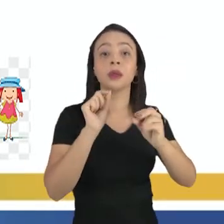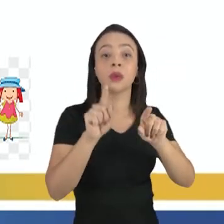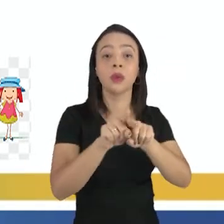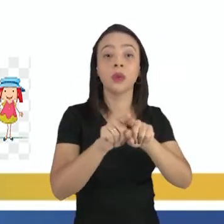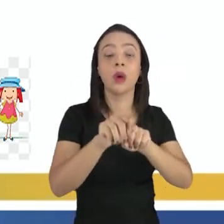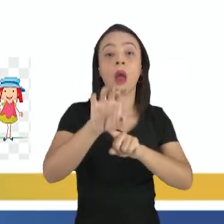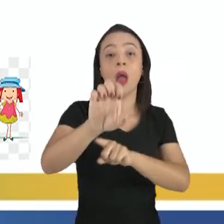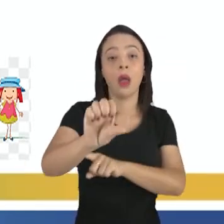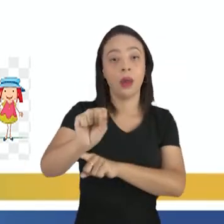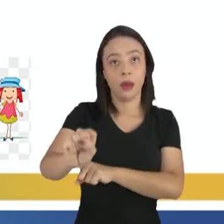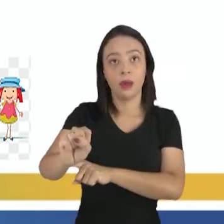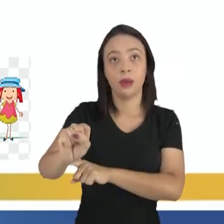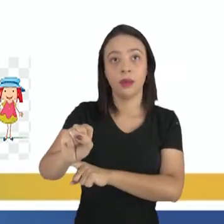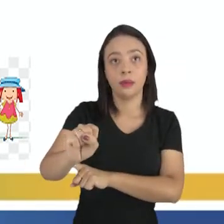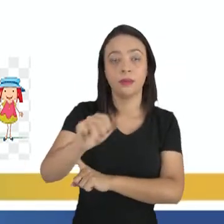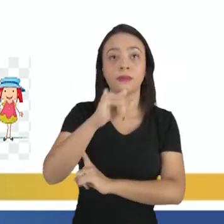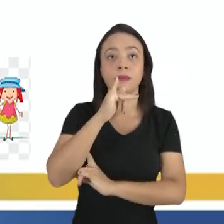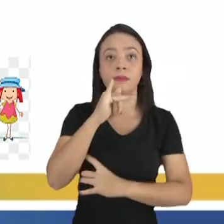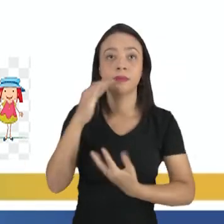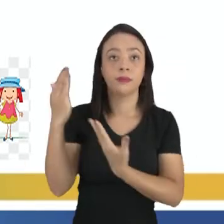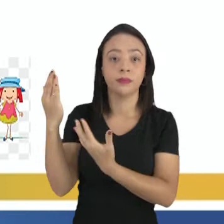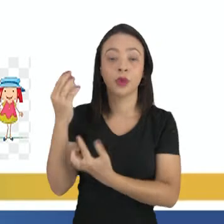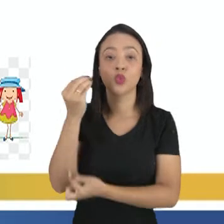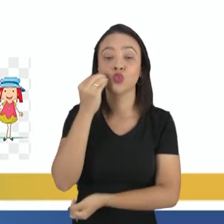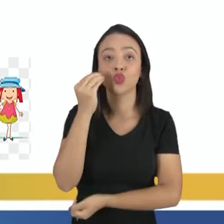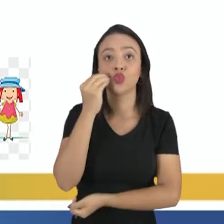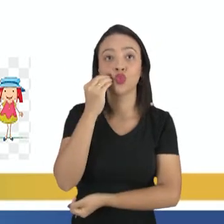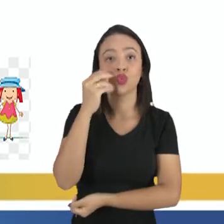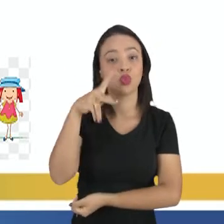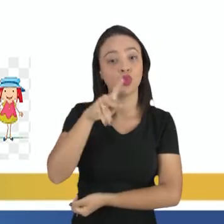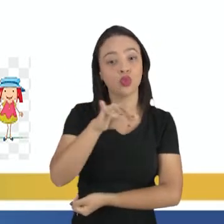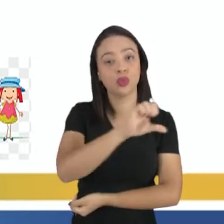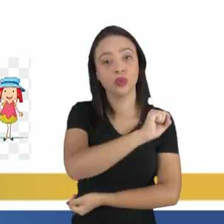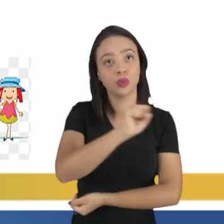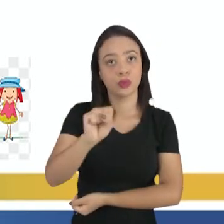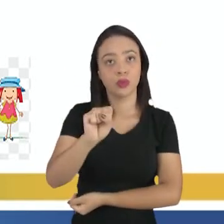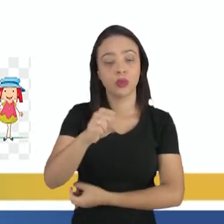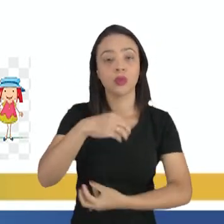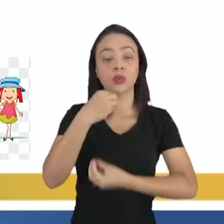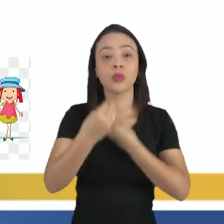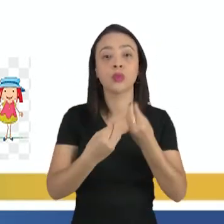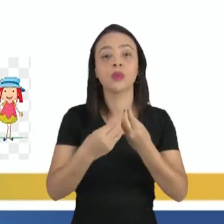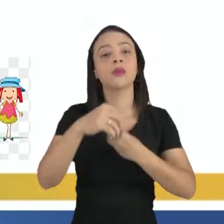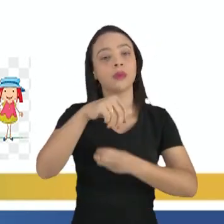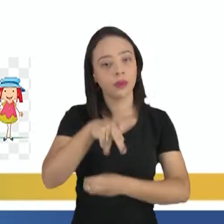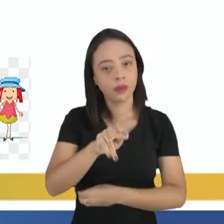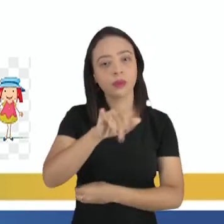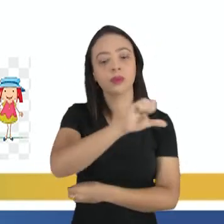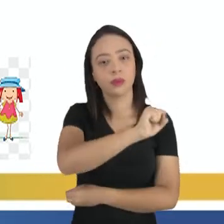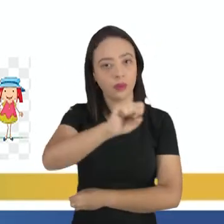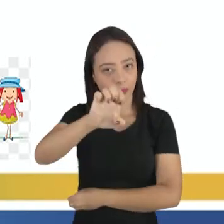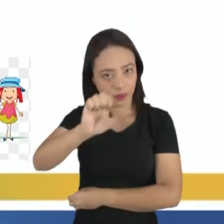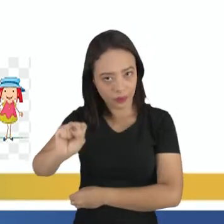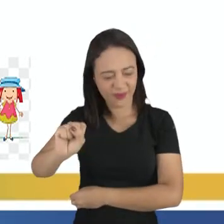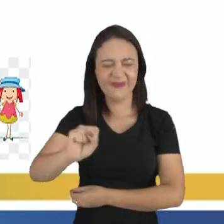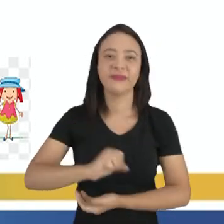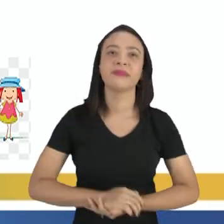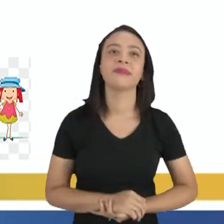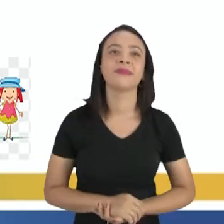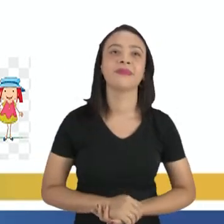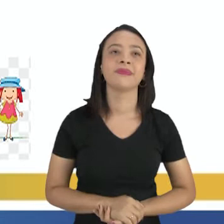o ES. Por exemplo, o beijo, kiss, vai ficar kisses, com ES no